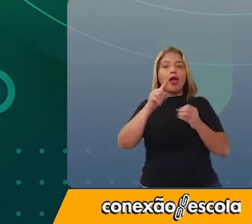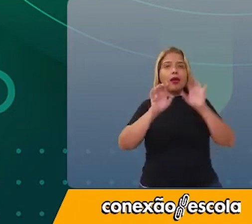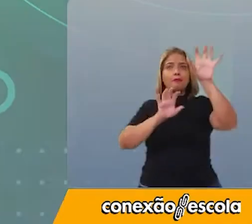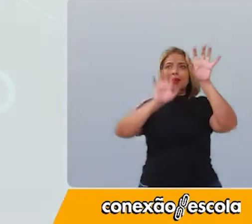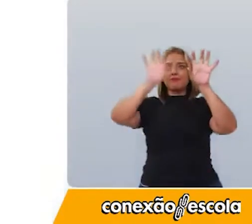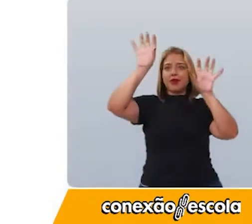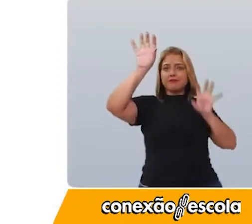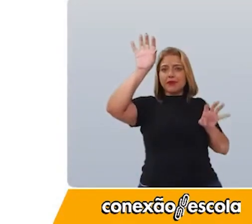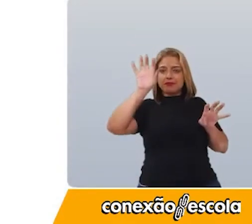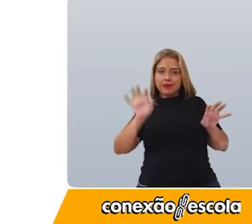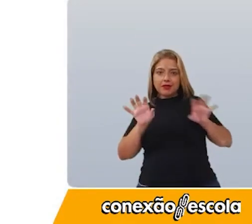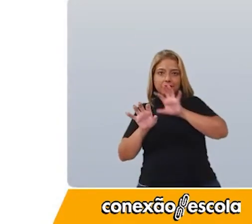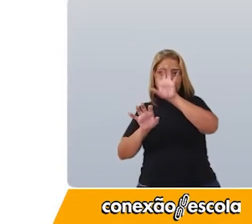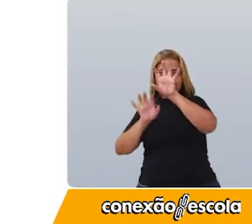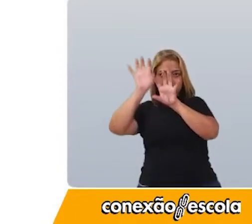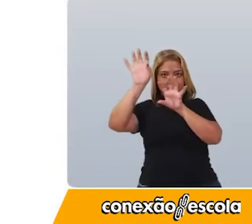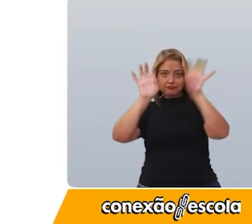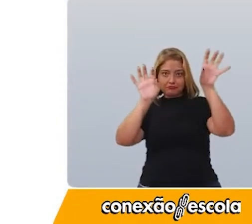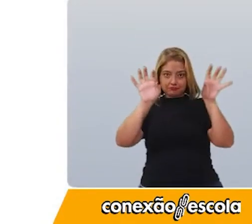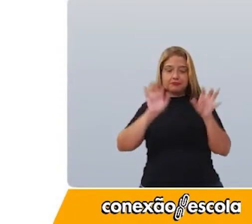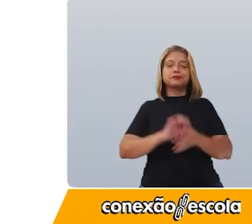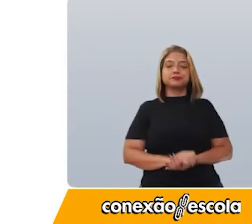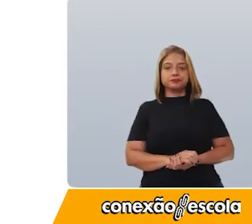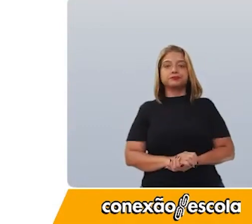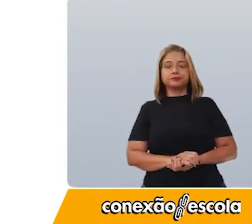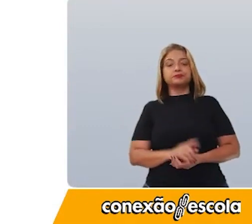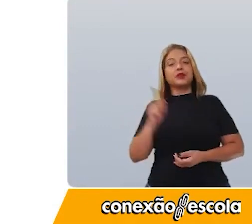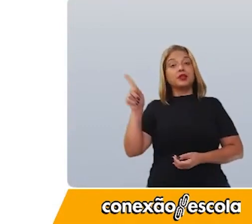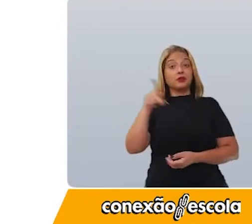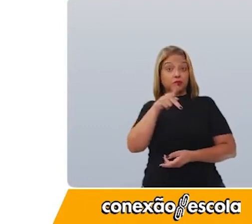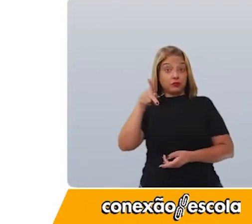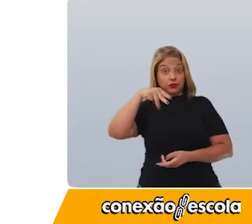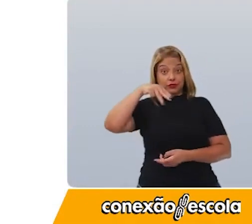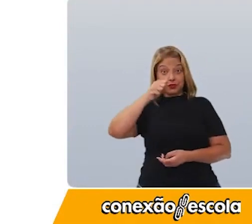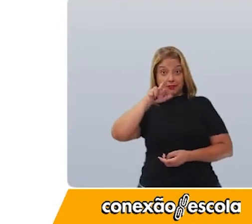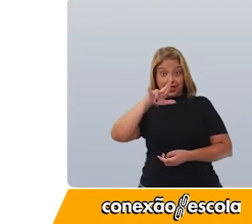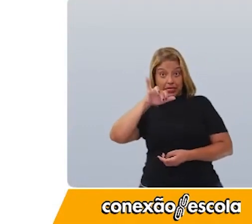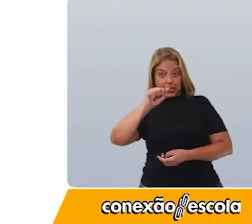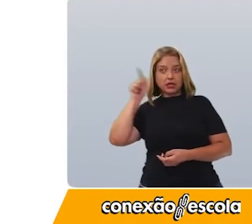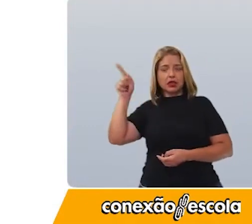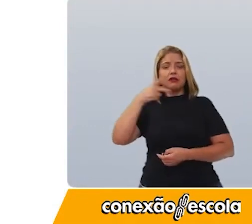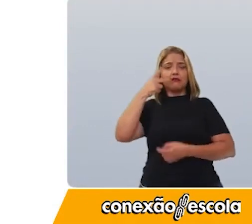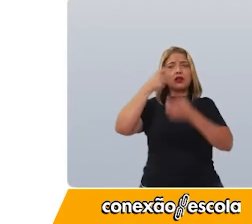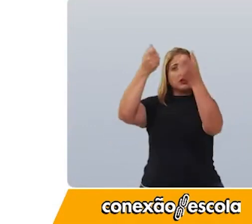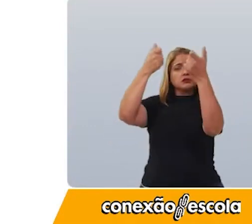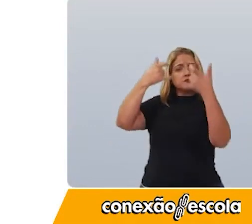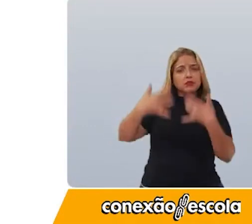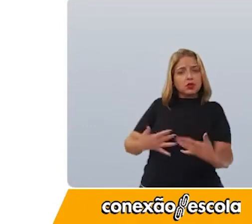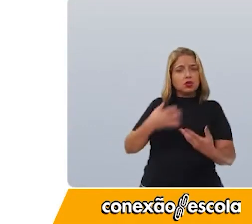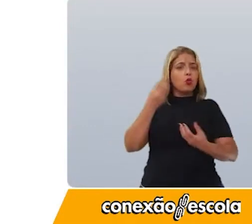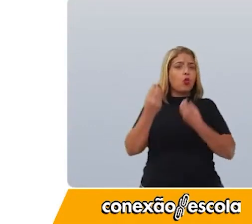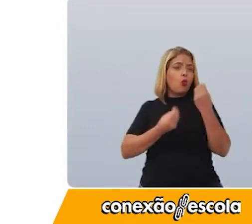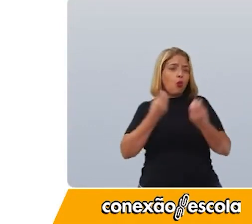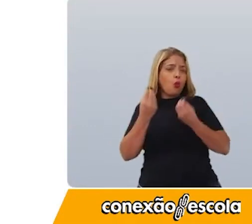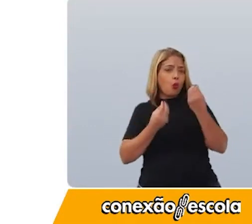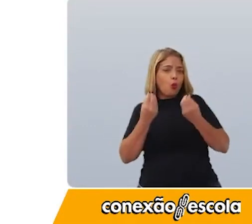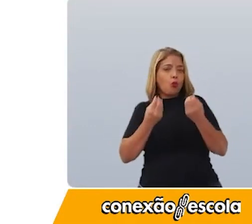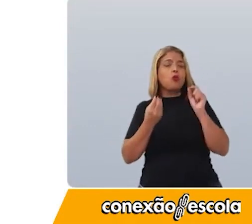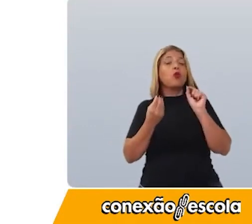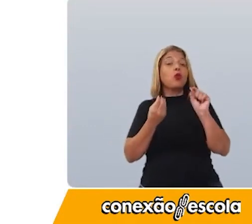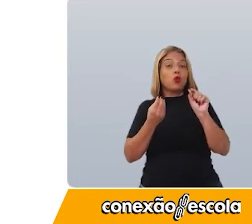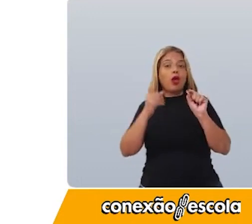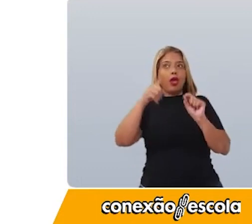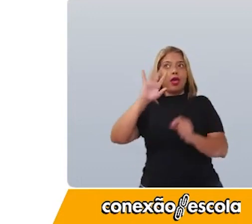mapa mental. Quando a professora Mariana falou sobre mapa mental na videoaula, quando ela falou